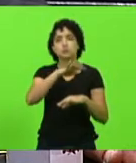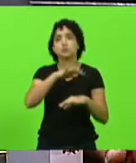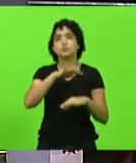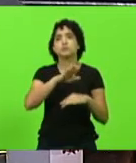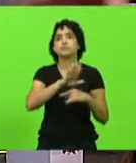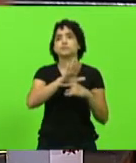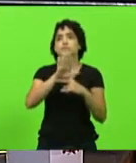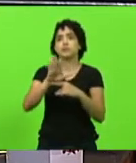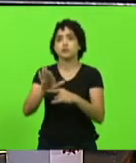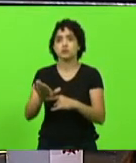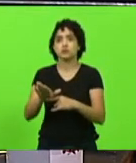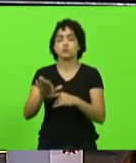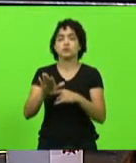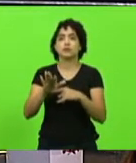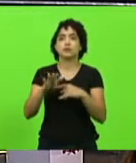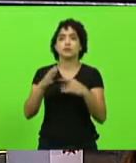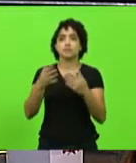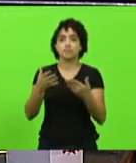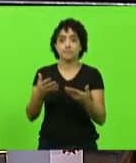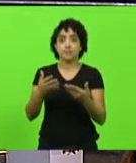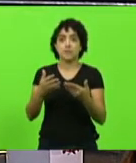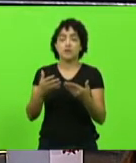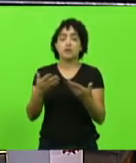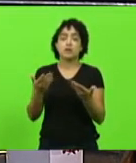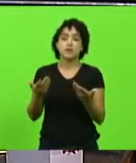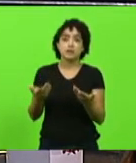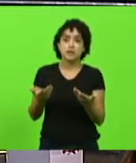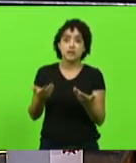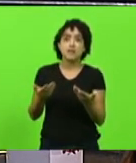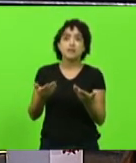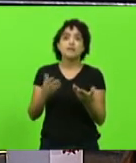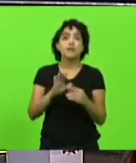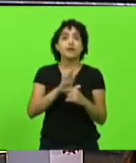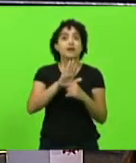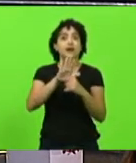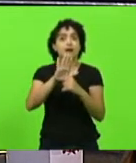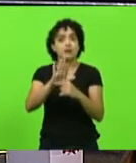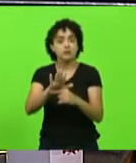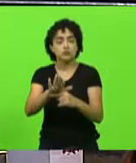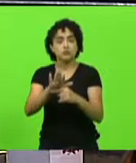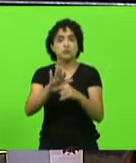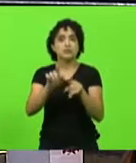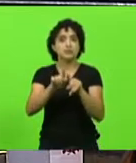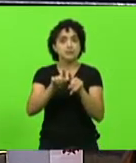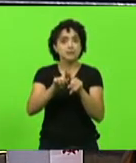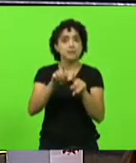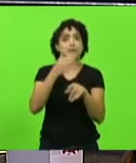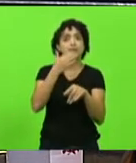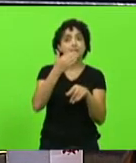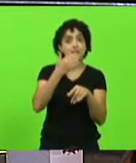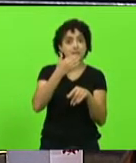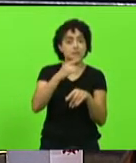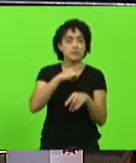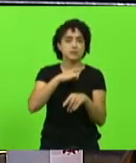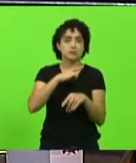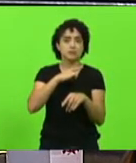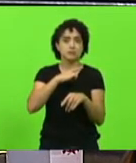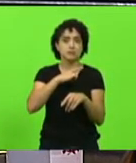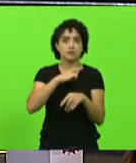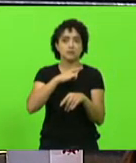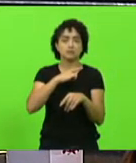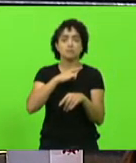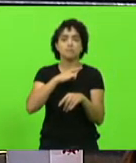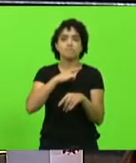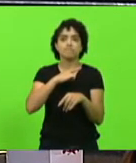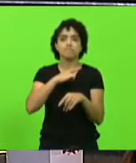Certamente que isso vai dar uma grande contribuição e colaborar, inclusive, nas demandas que nós temos em todo o Estado de